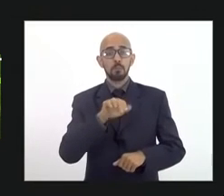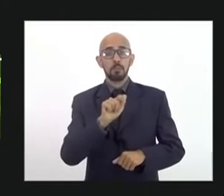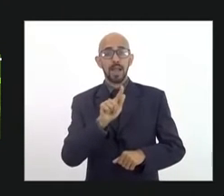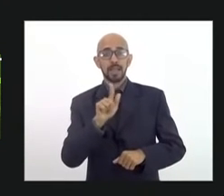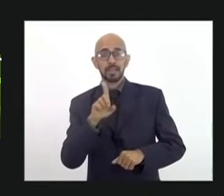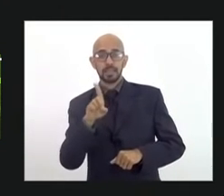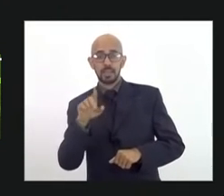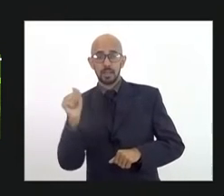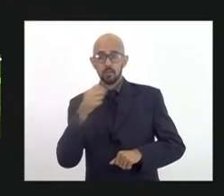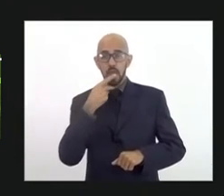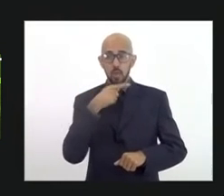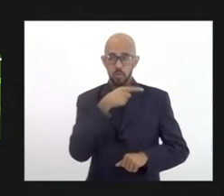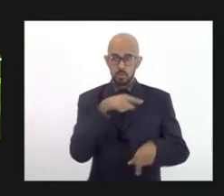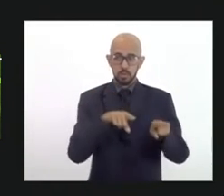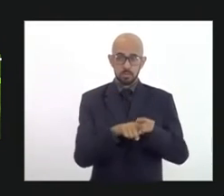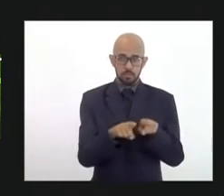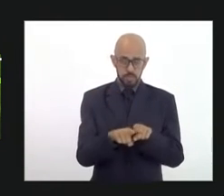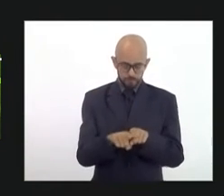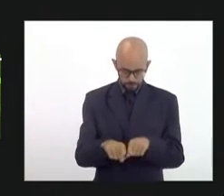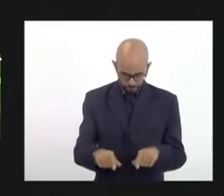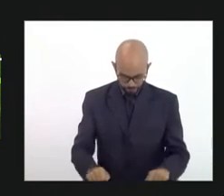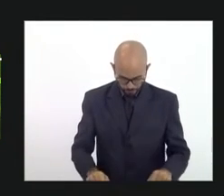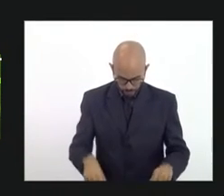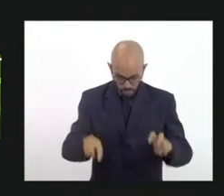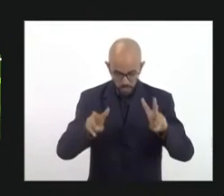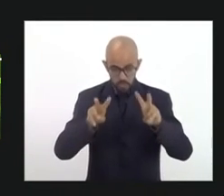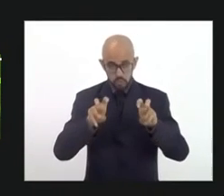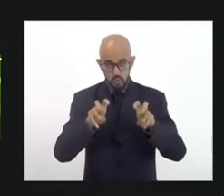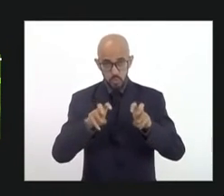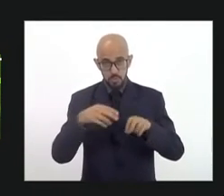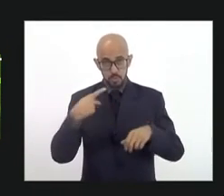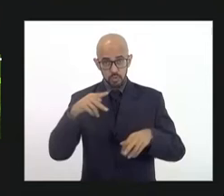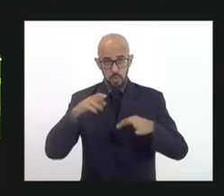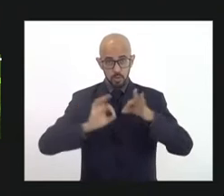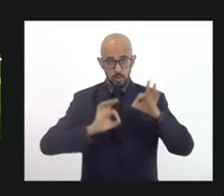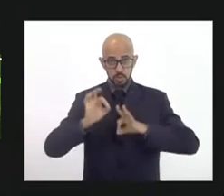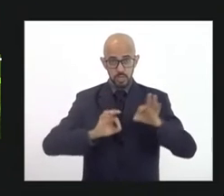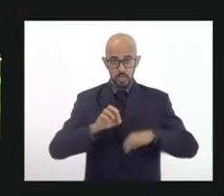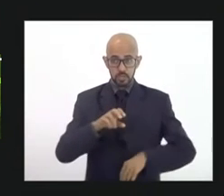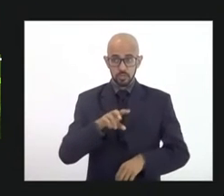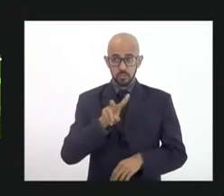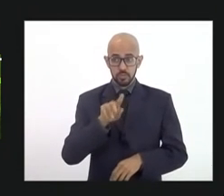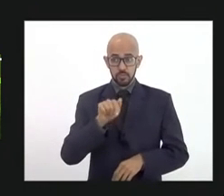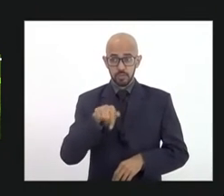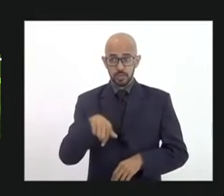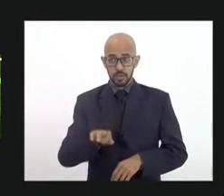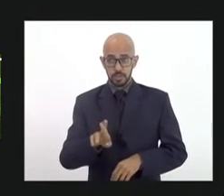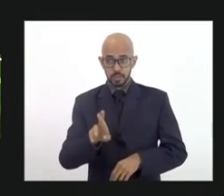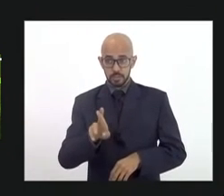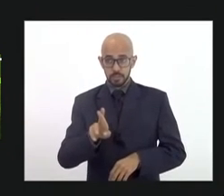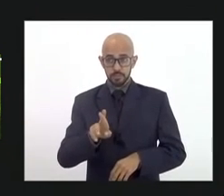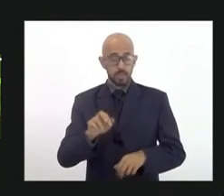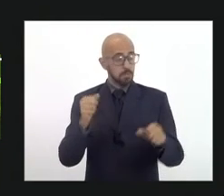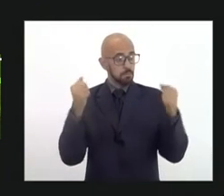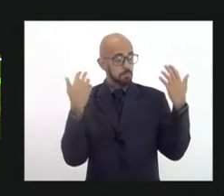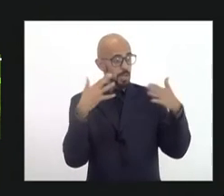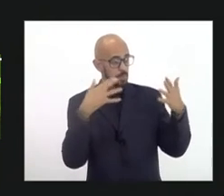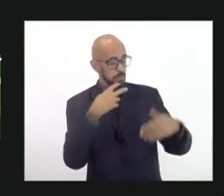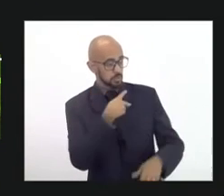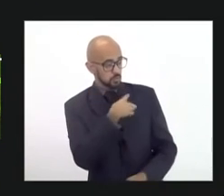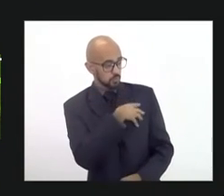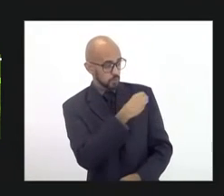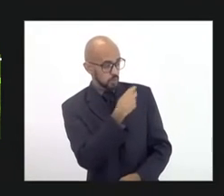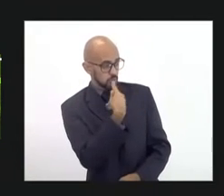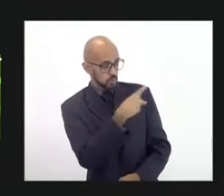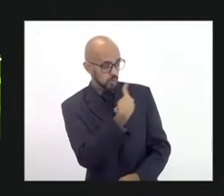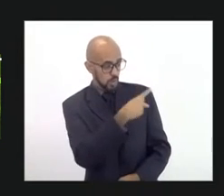perder esse momento. Em relação, Wagner, ao seu projeto, e parabenizar aí o seu filho Francisco, você citou o